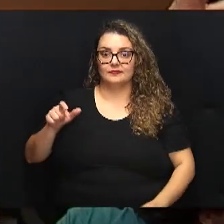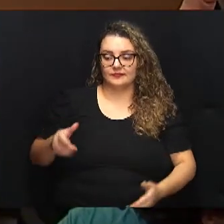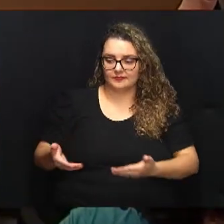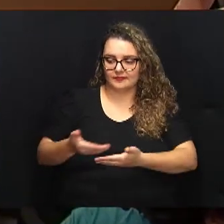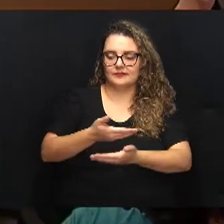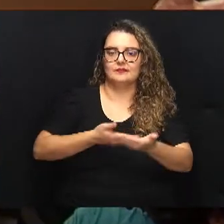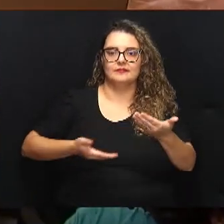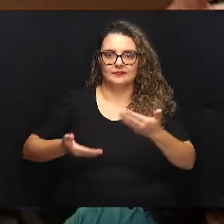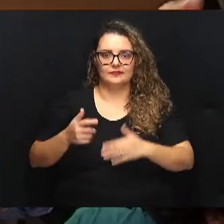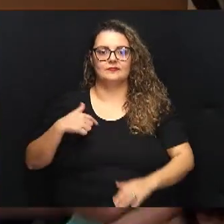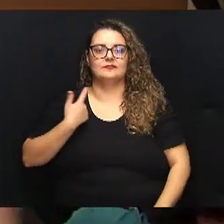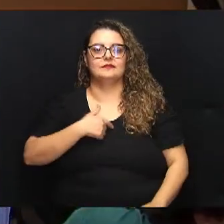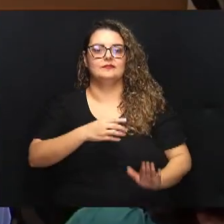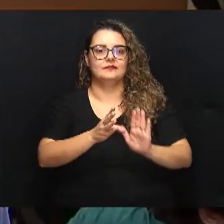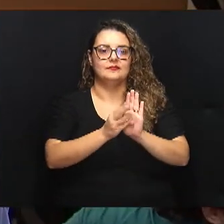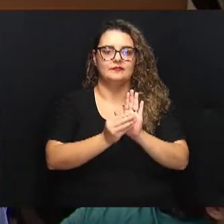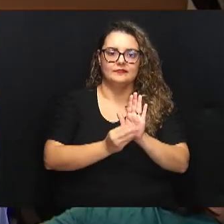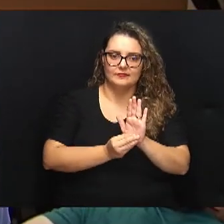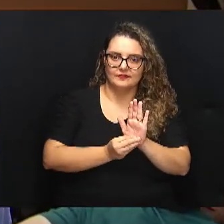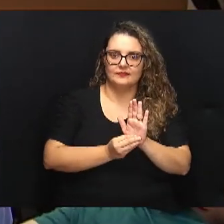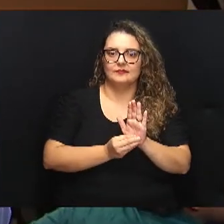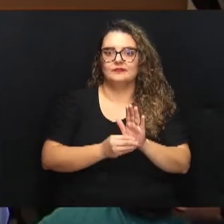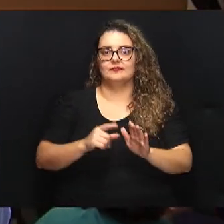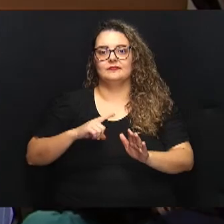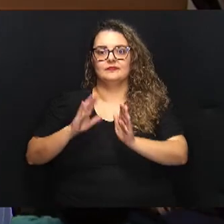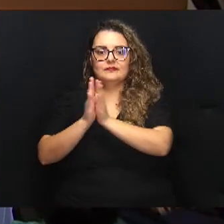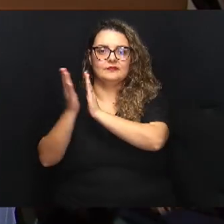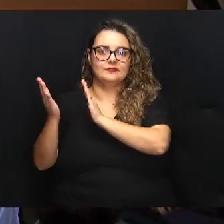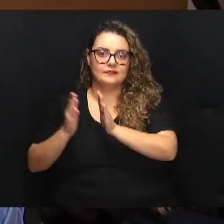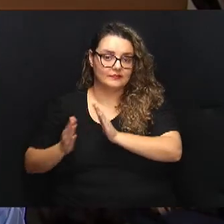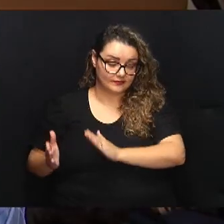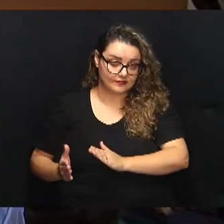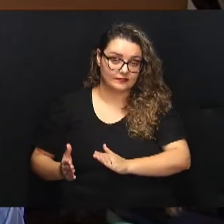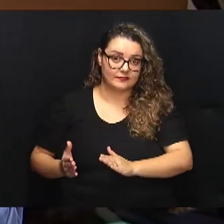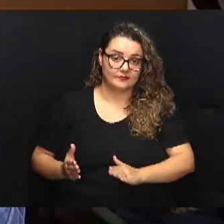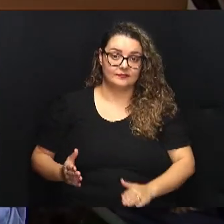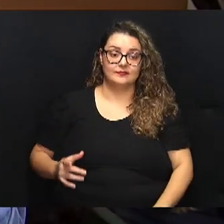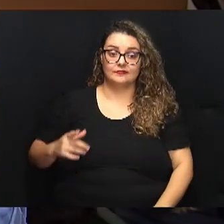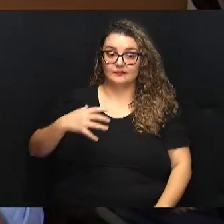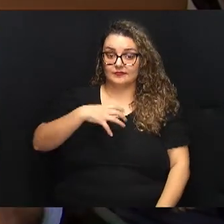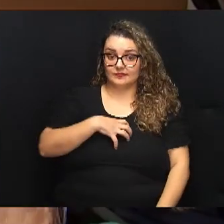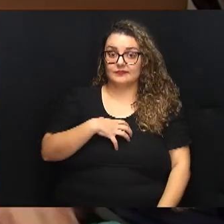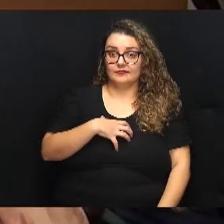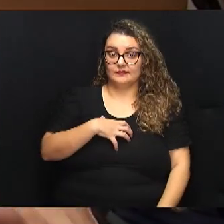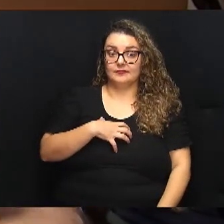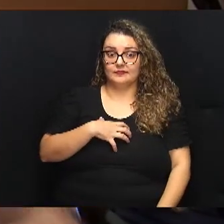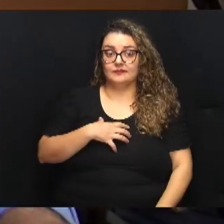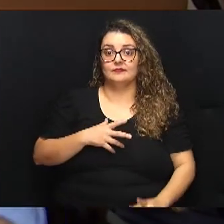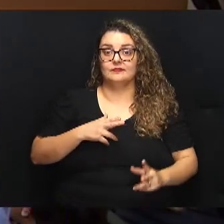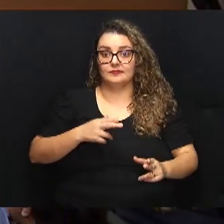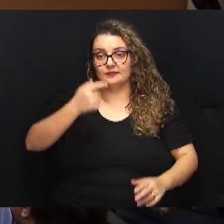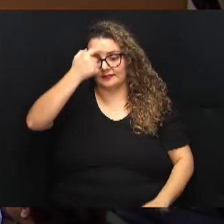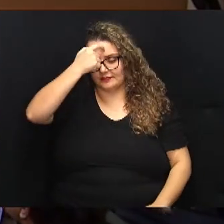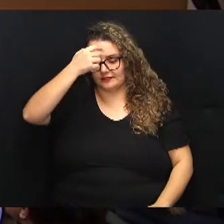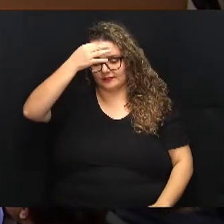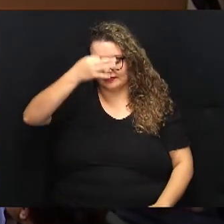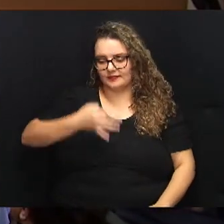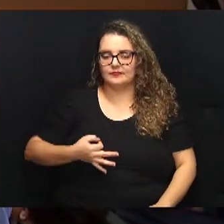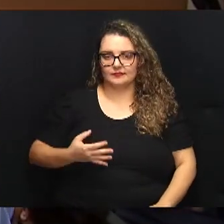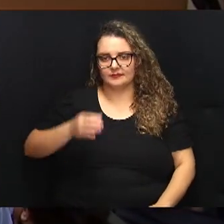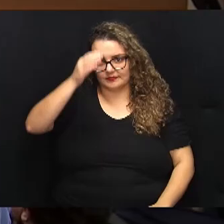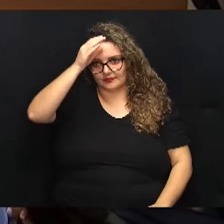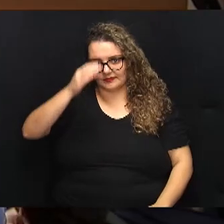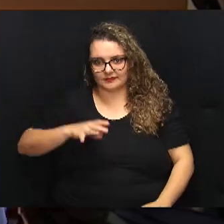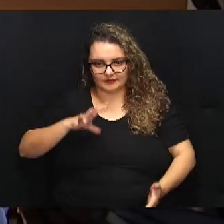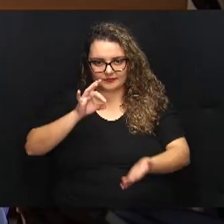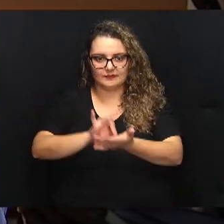né, com o nosso conteúdo que tem na biblioteca, para ele se sentir mesmo como cidadão presente na realidade da